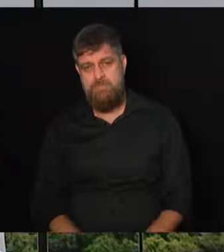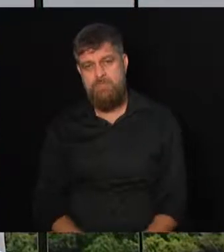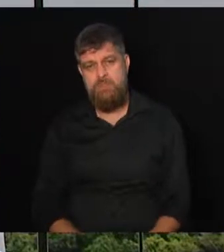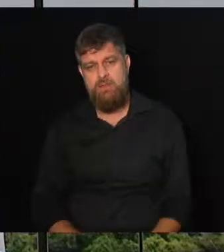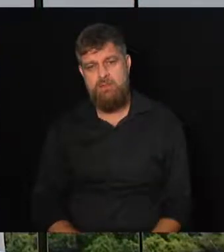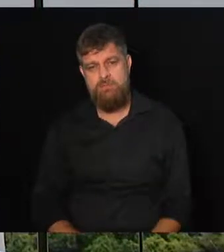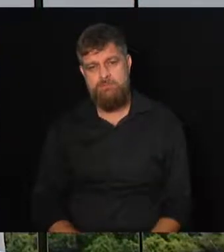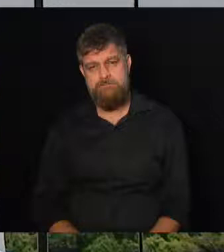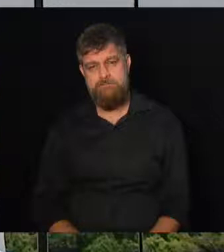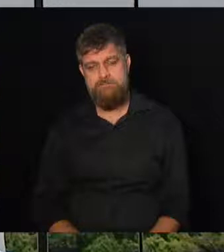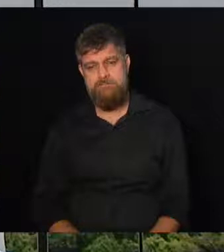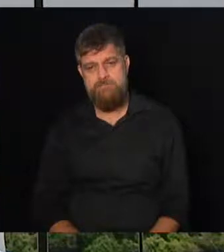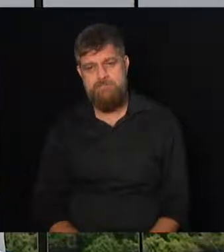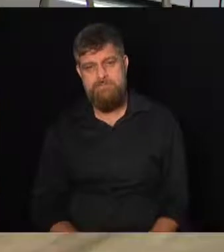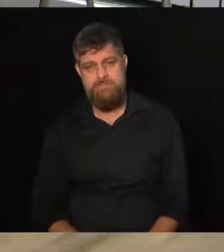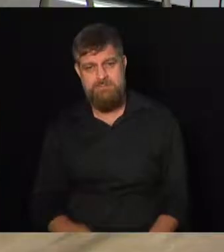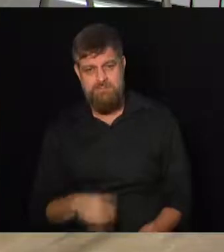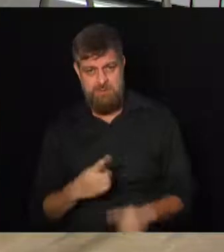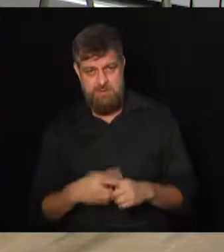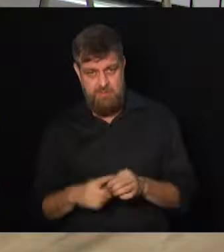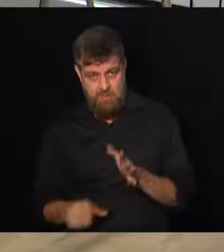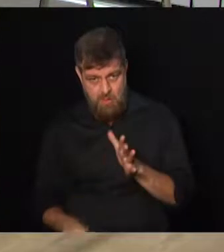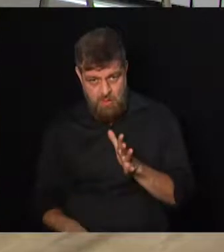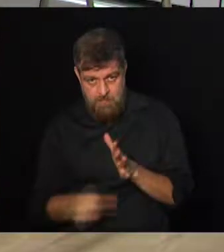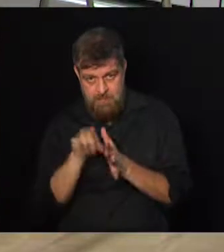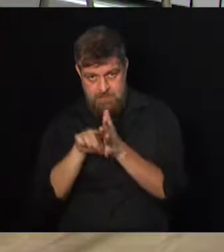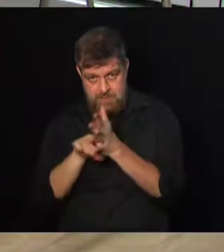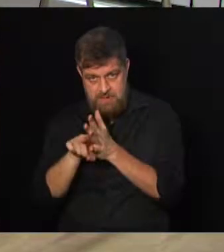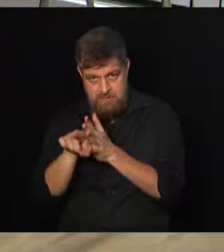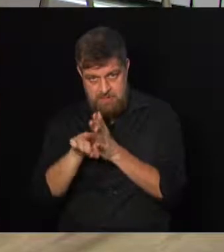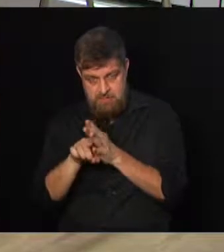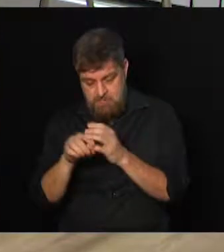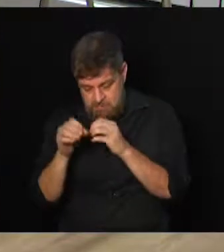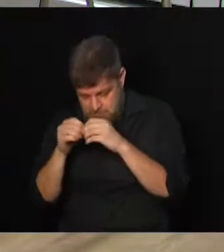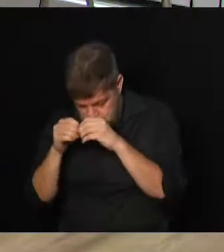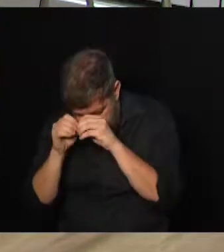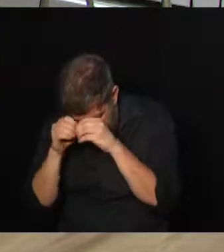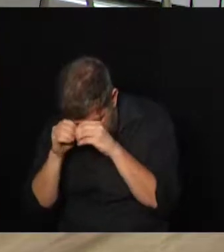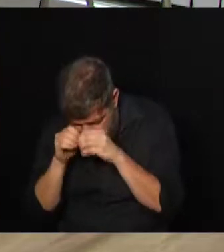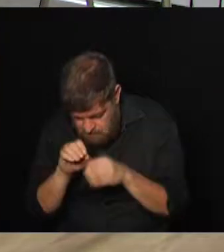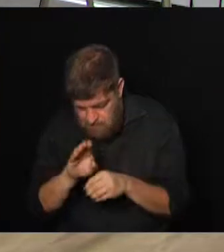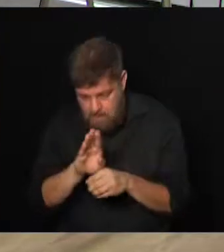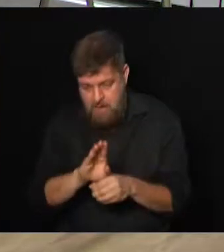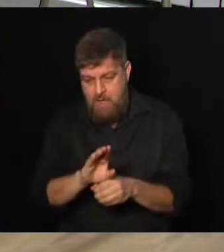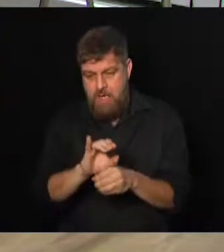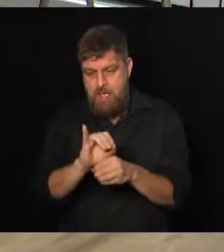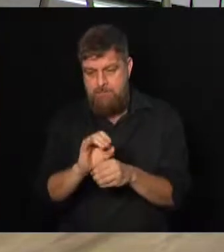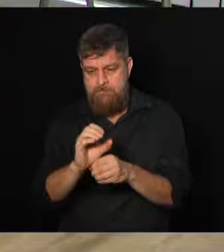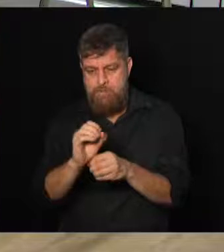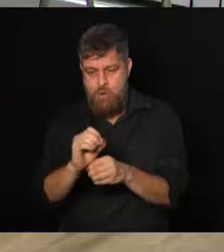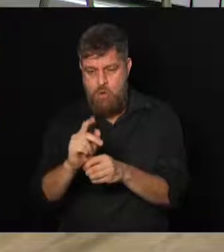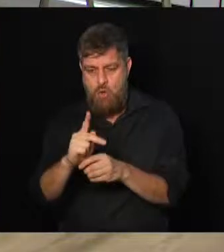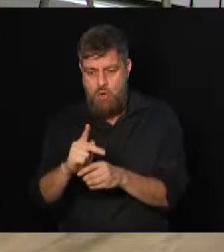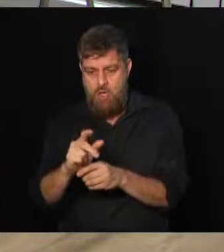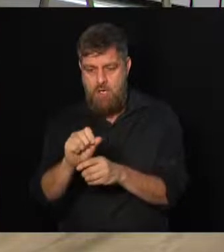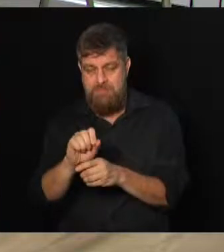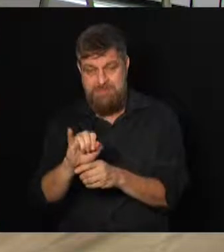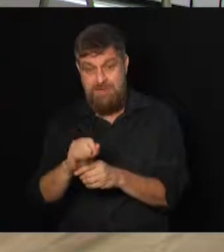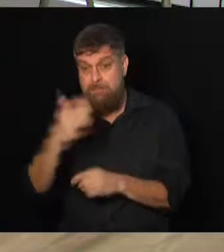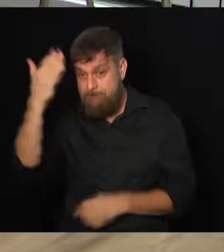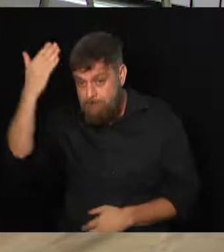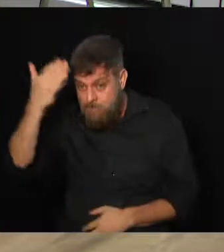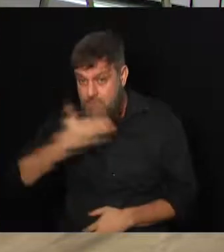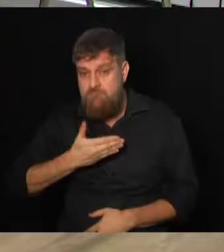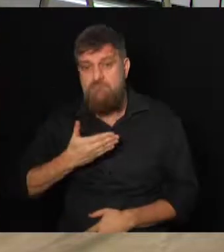judicial. Também com aquele primeiro exame que nós falamos lá, a biópsia. Sim, ele tem que, né, senão fica difícil, você tem que demonstrar o que hoje em